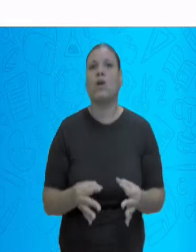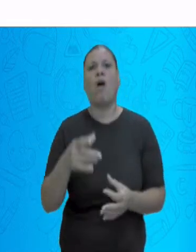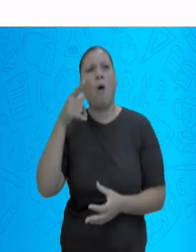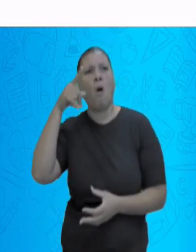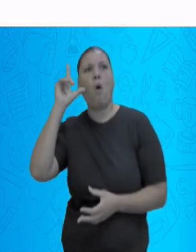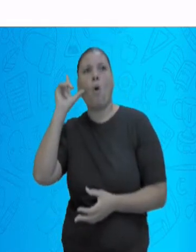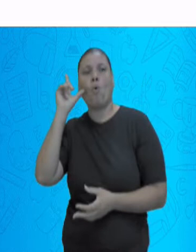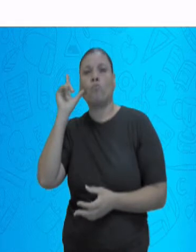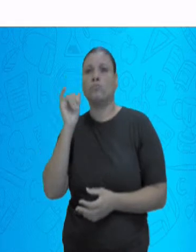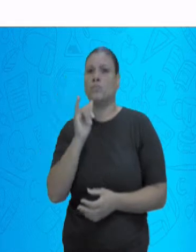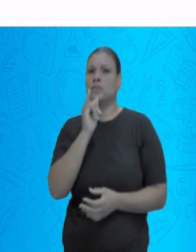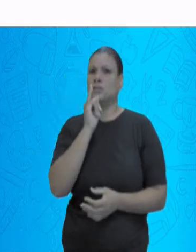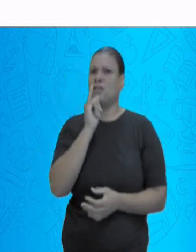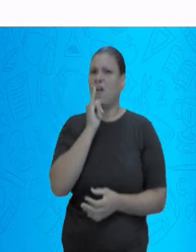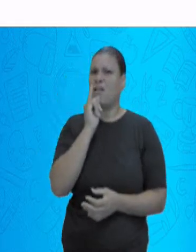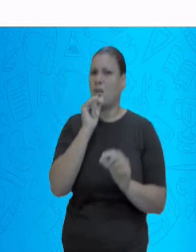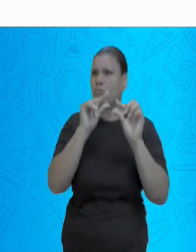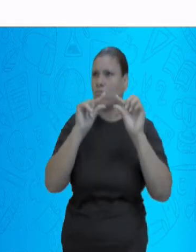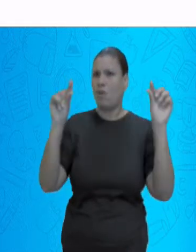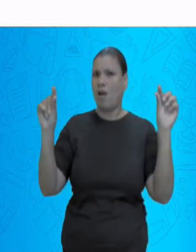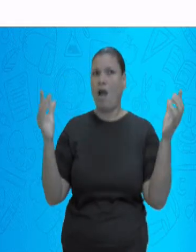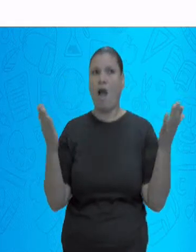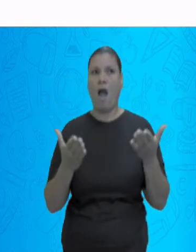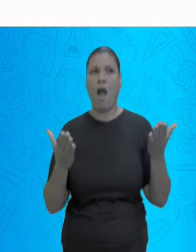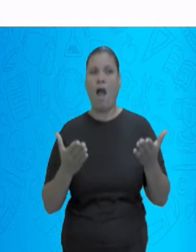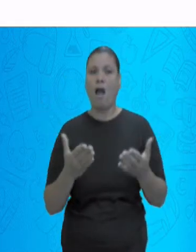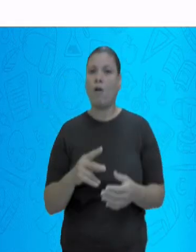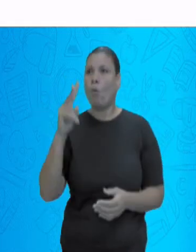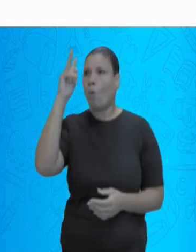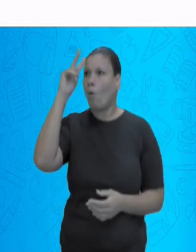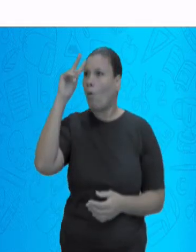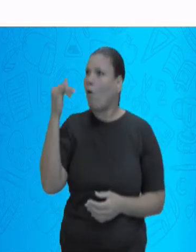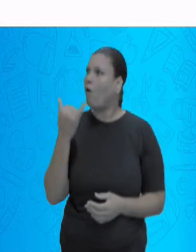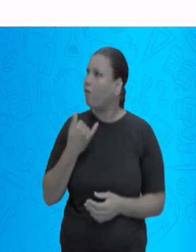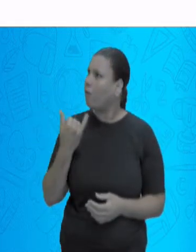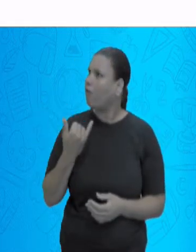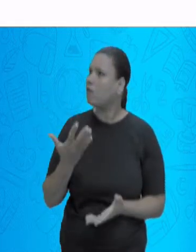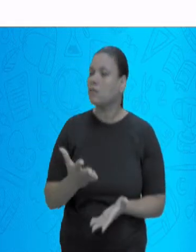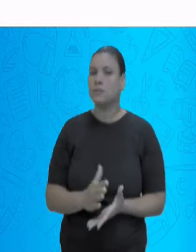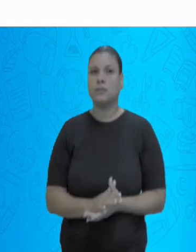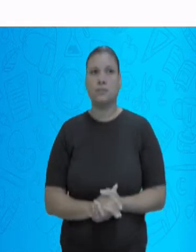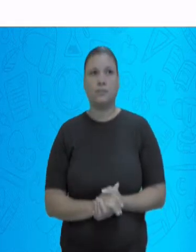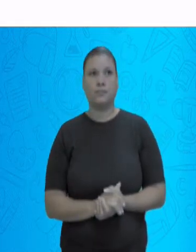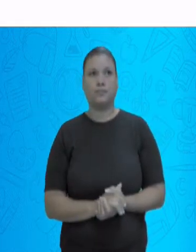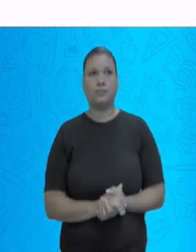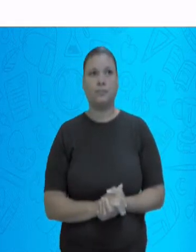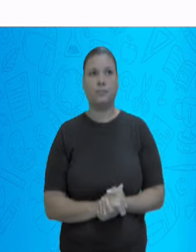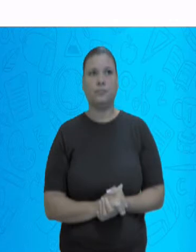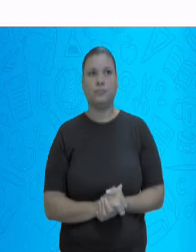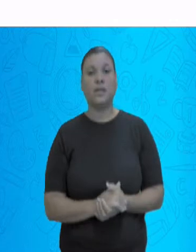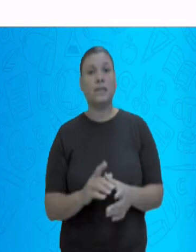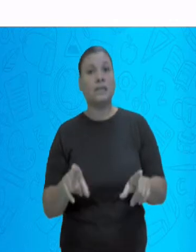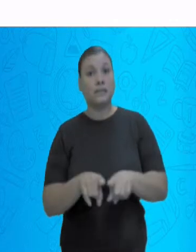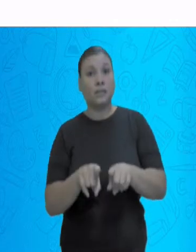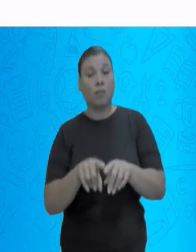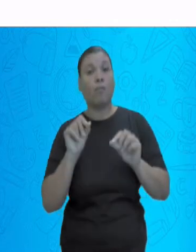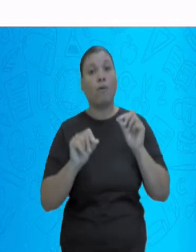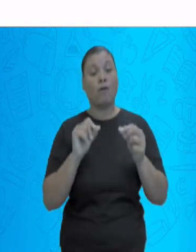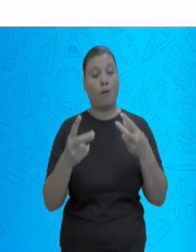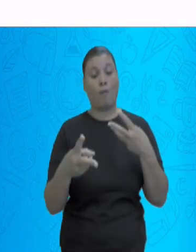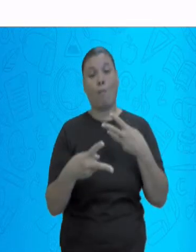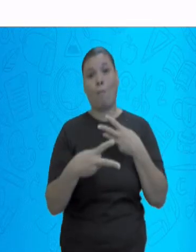Pronome indefinido: alguém, todos, muitos, nada e etc. Tudo